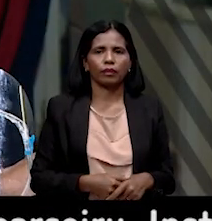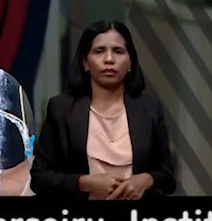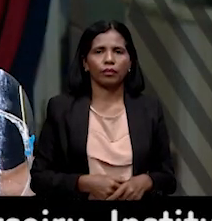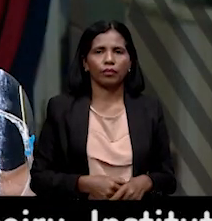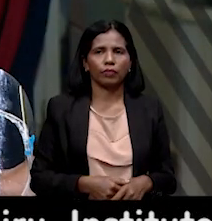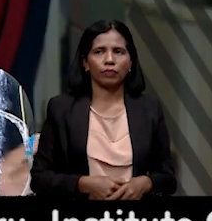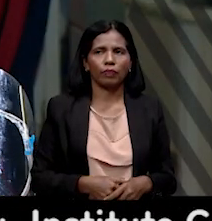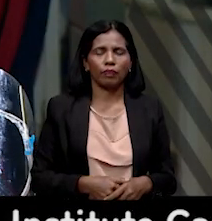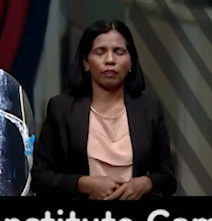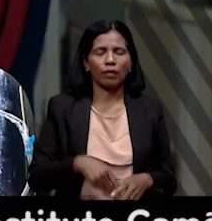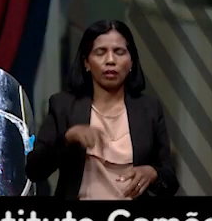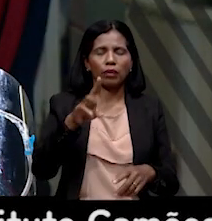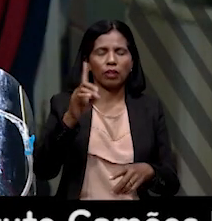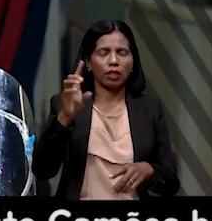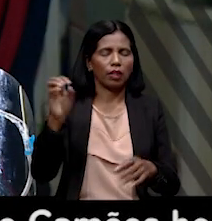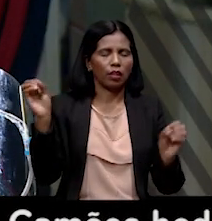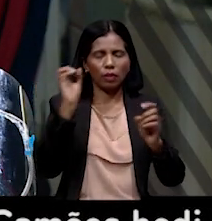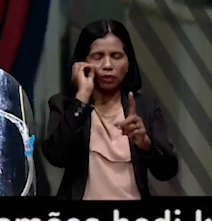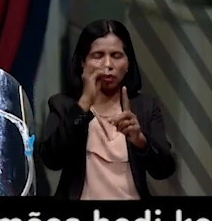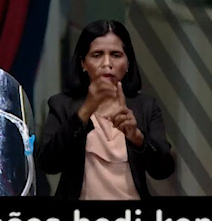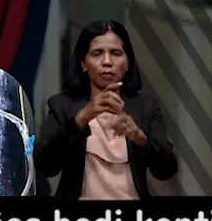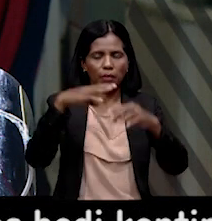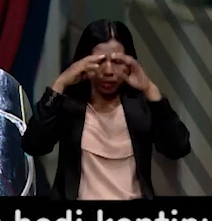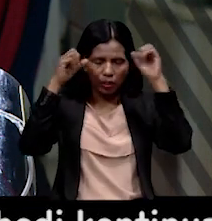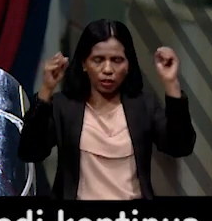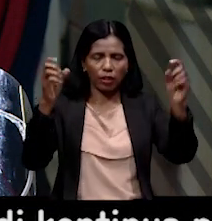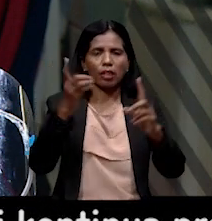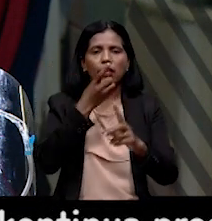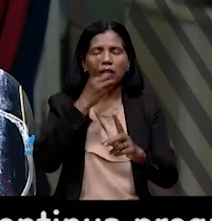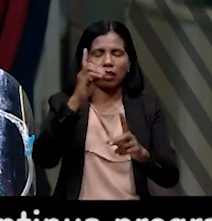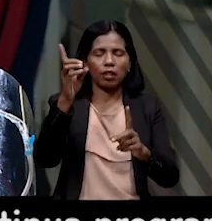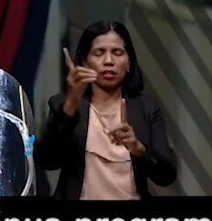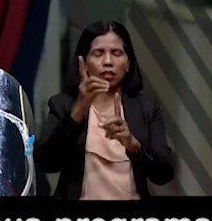PURD lai obsesão do Presidente da República quando decreta loro em eleição presidencial.